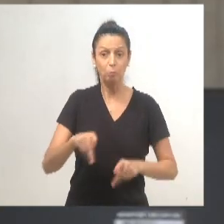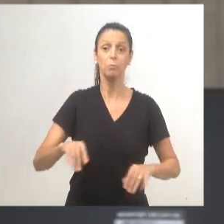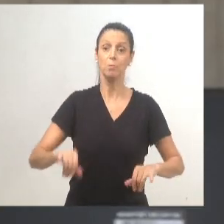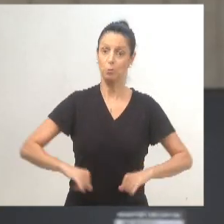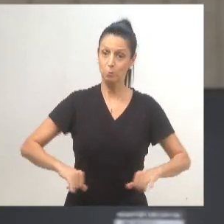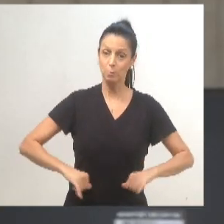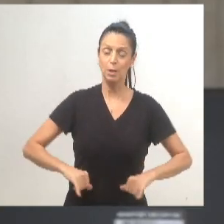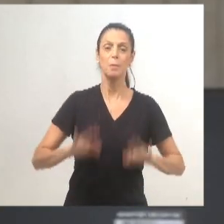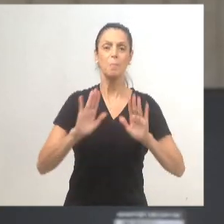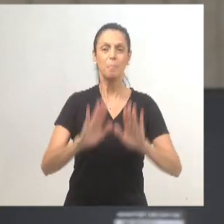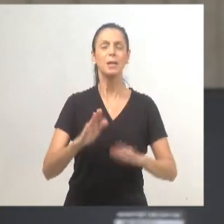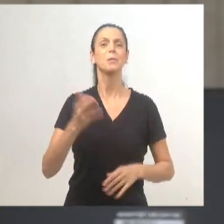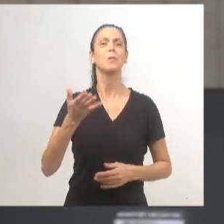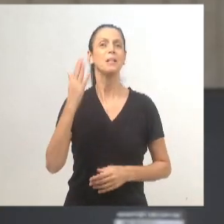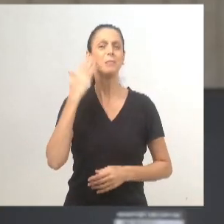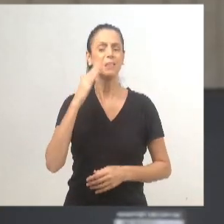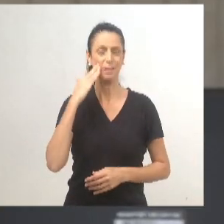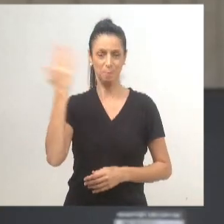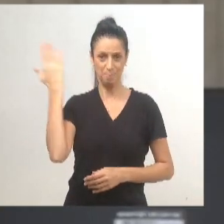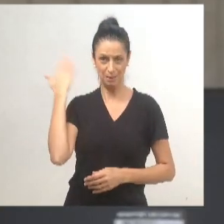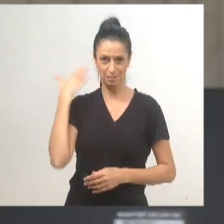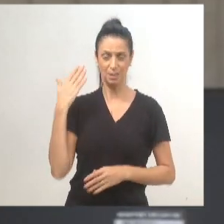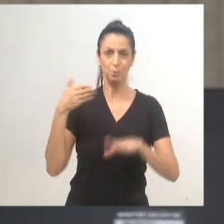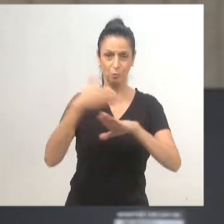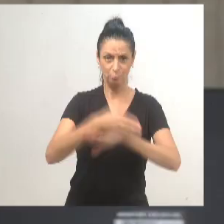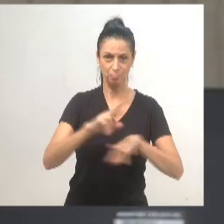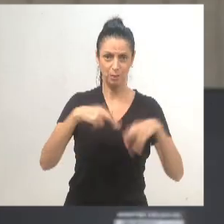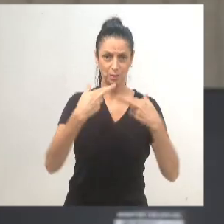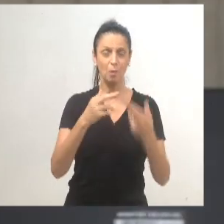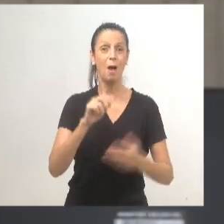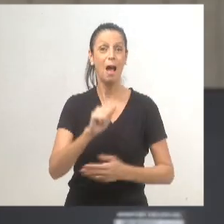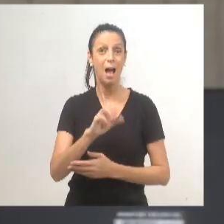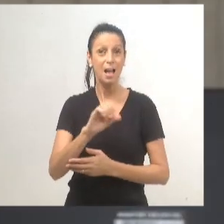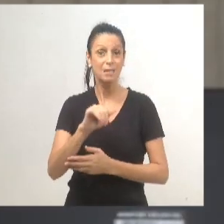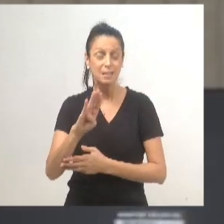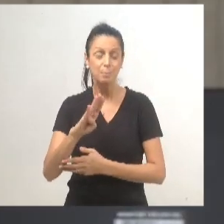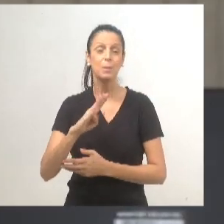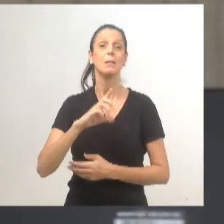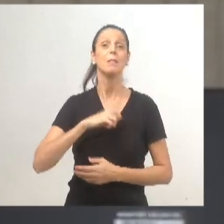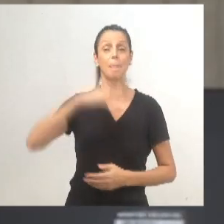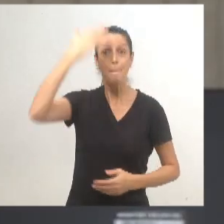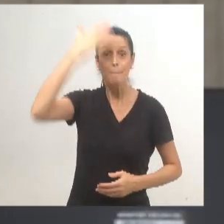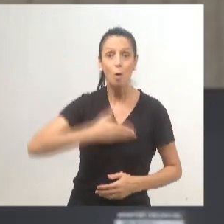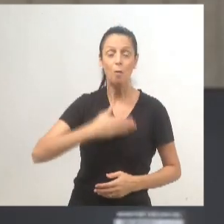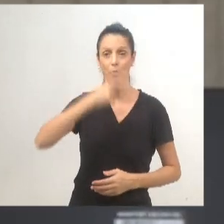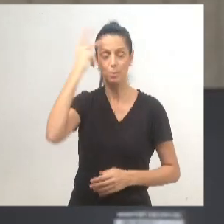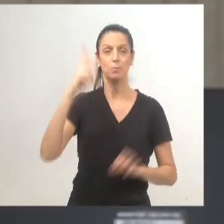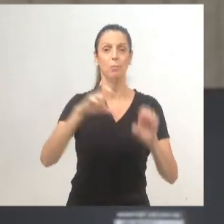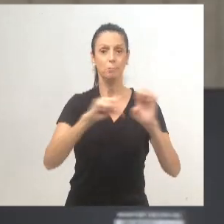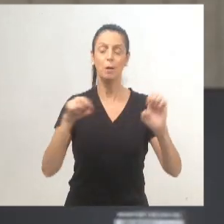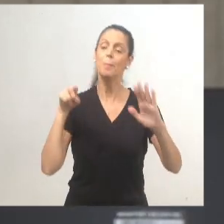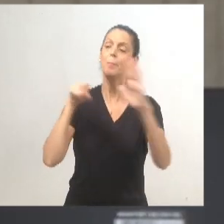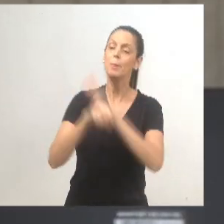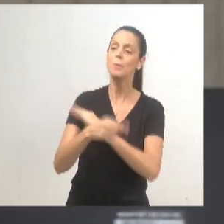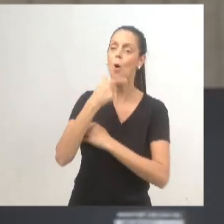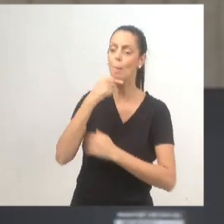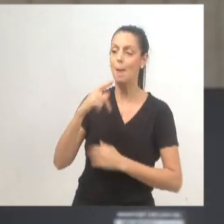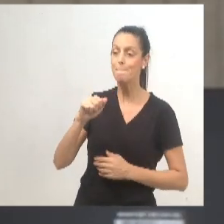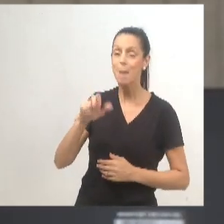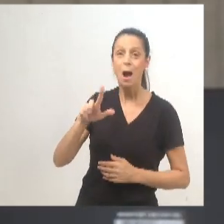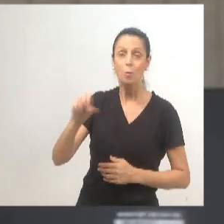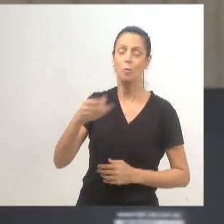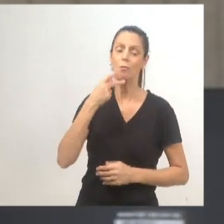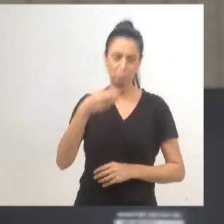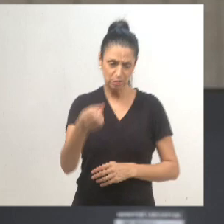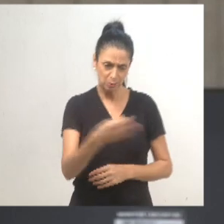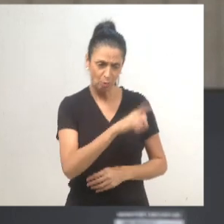quero também entender, numa reunião que eu estive lá na CIB, e tem como testemunha empresários, perguntei para o Paulo Costa, perguntando se este novo